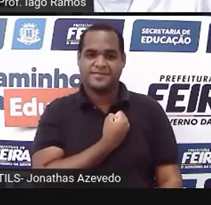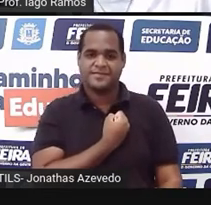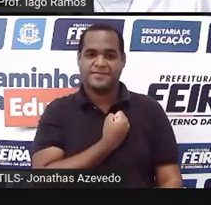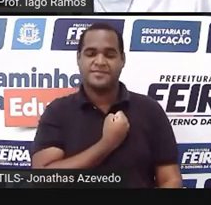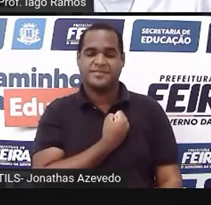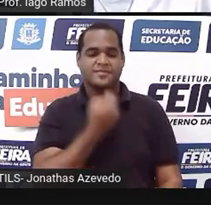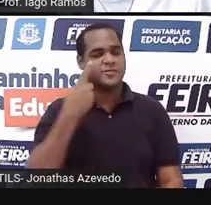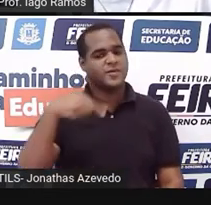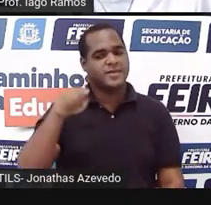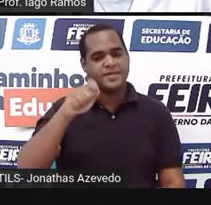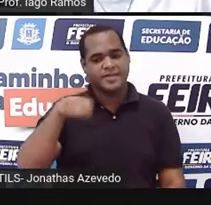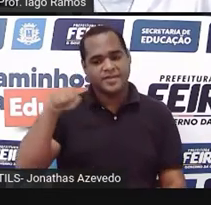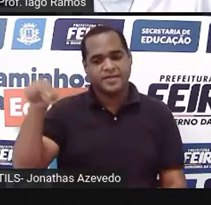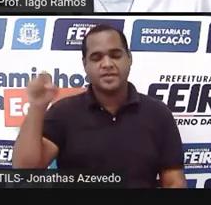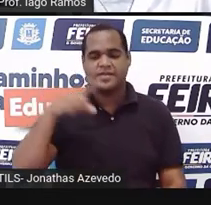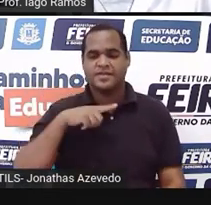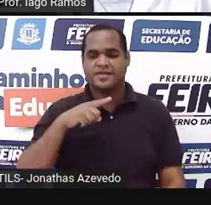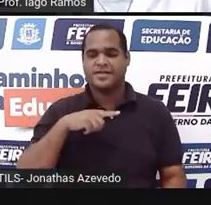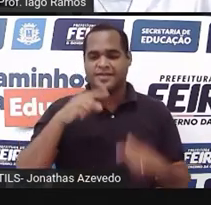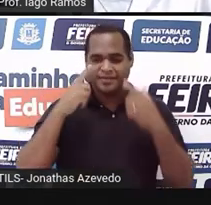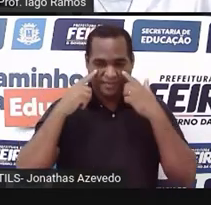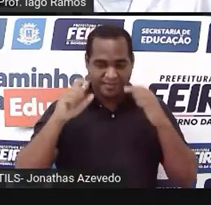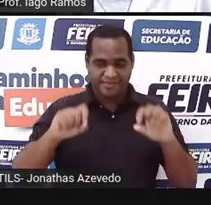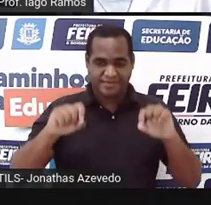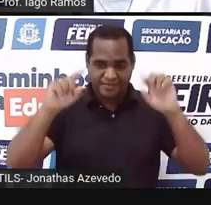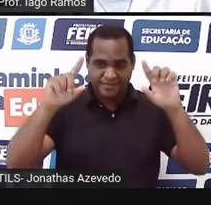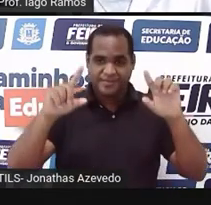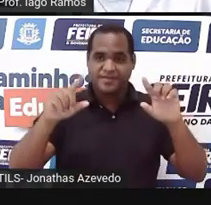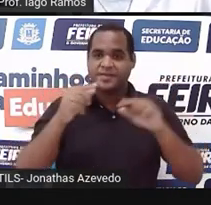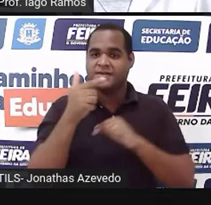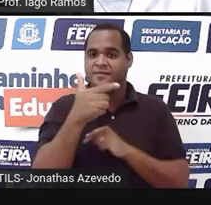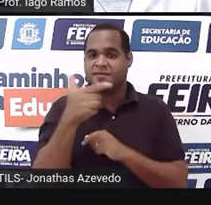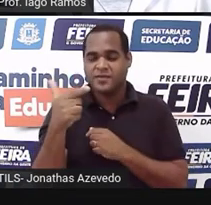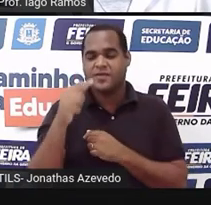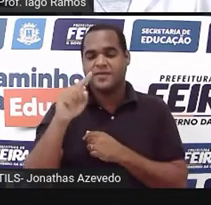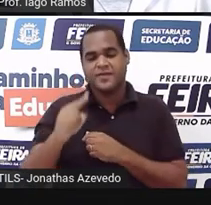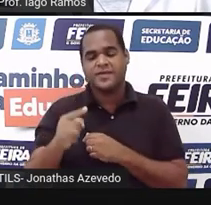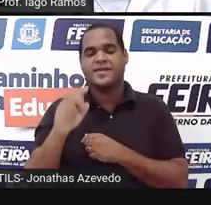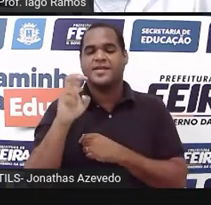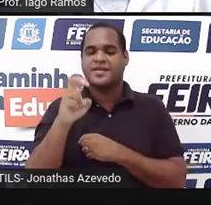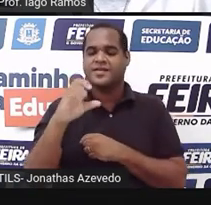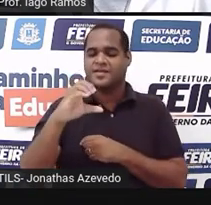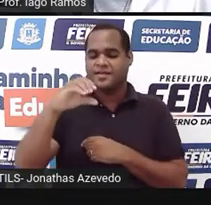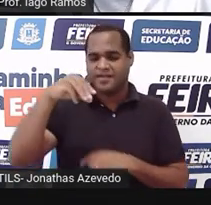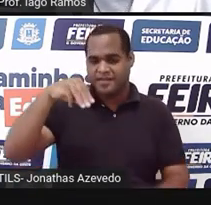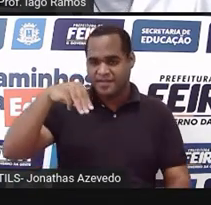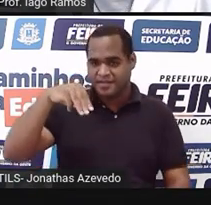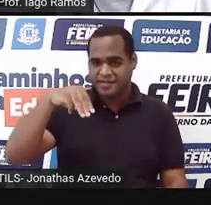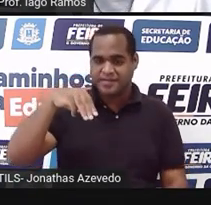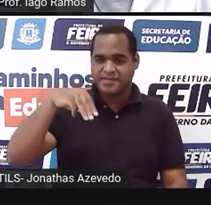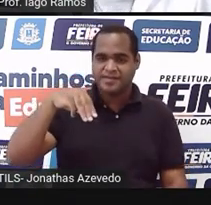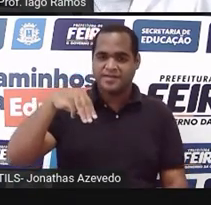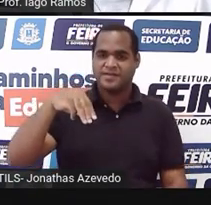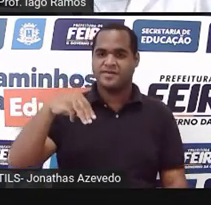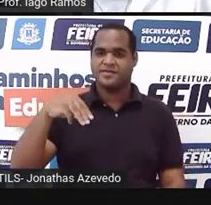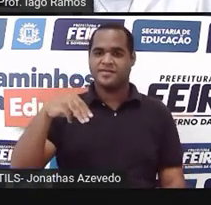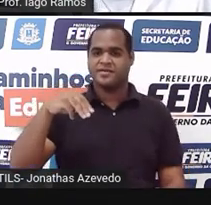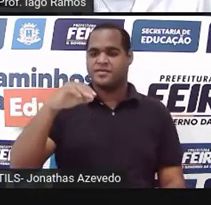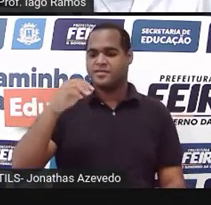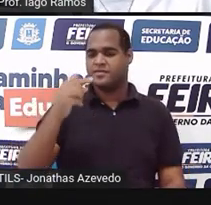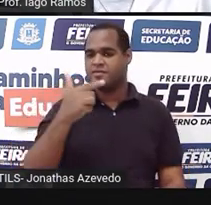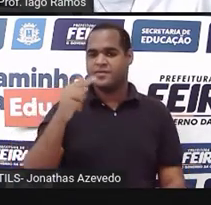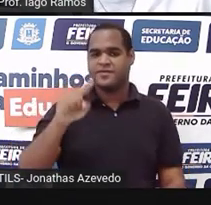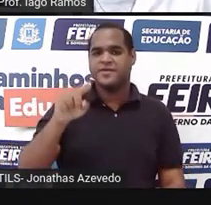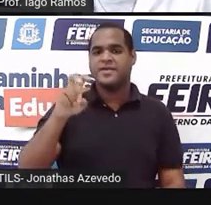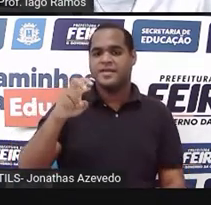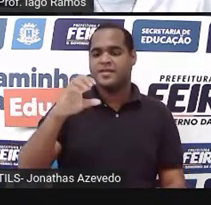e vamos escrever na tela olha só 22,5 cm quadrados